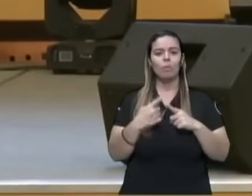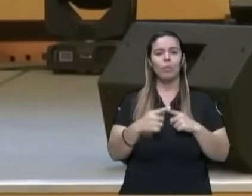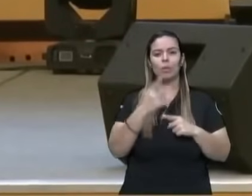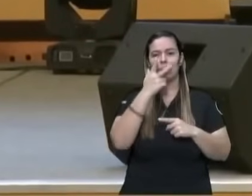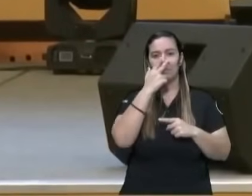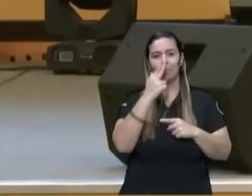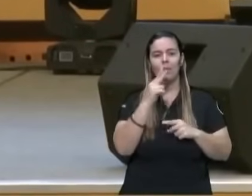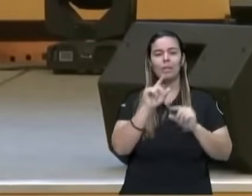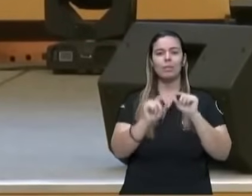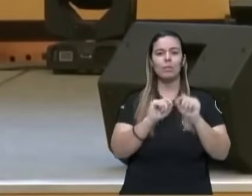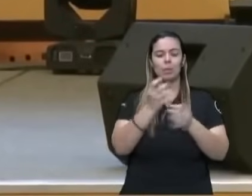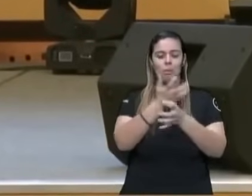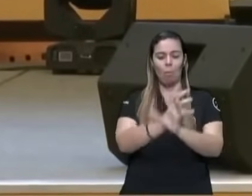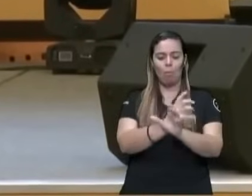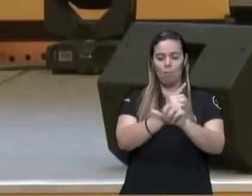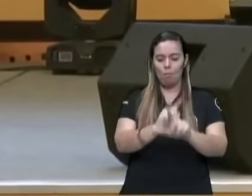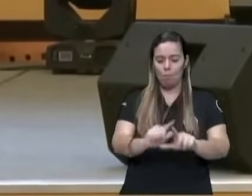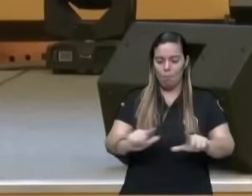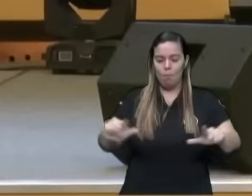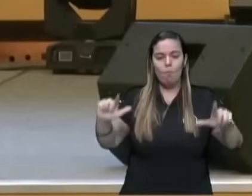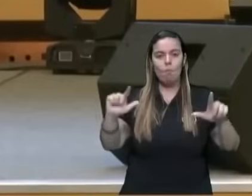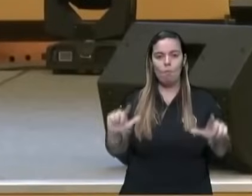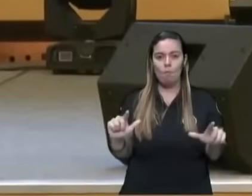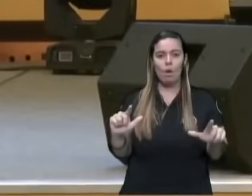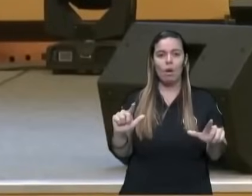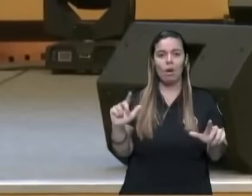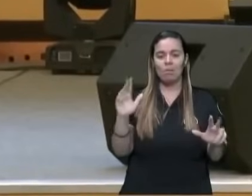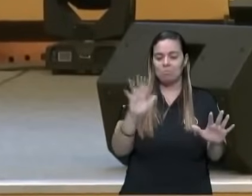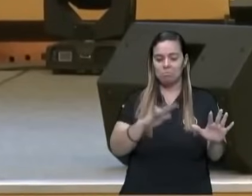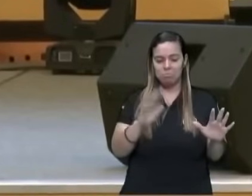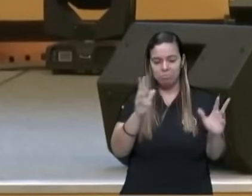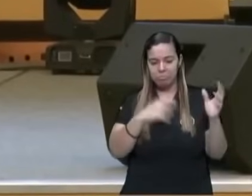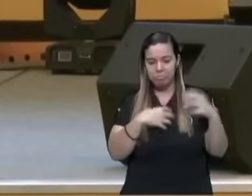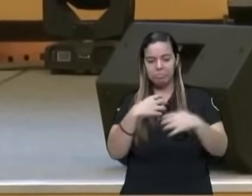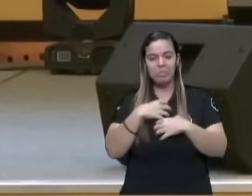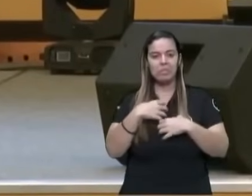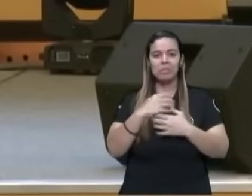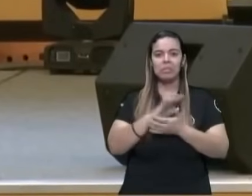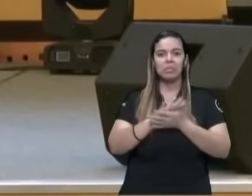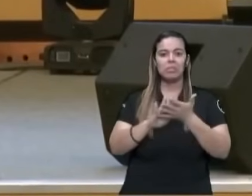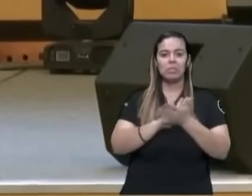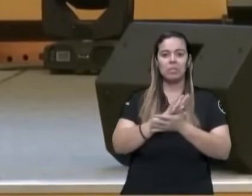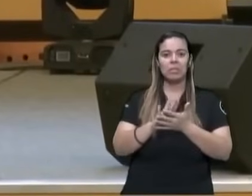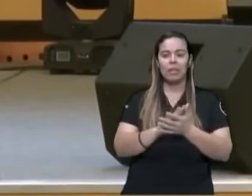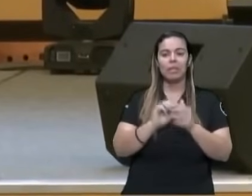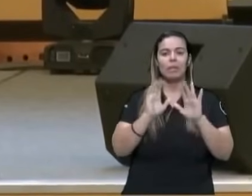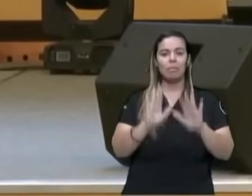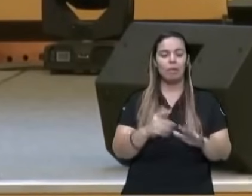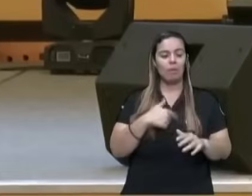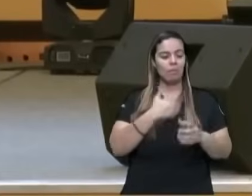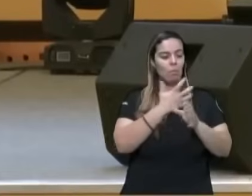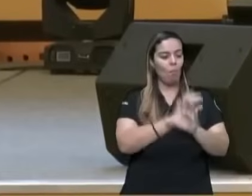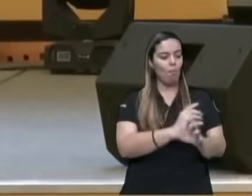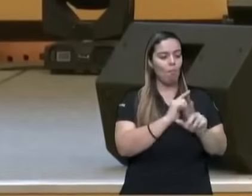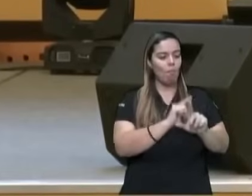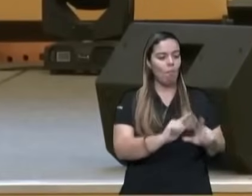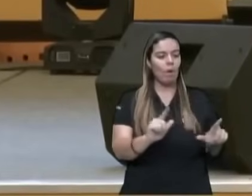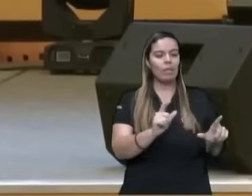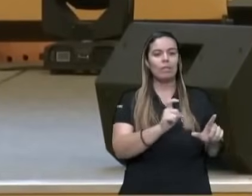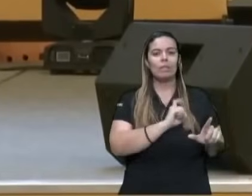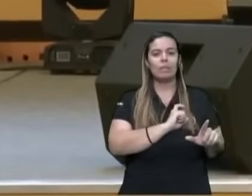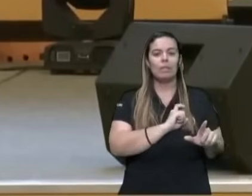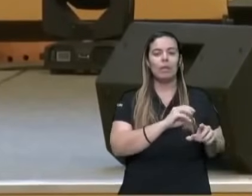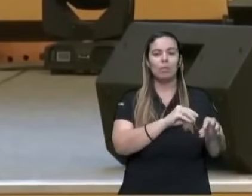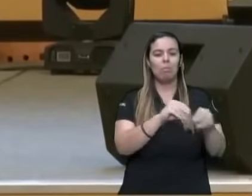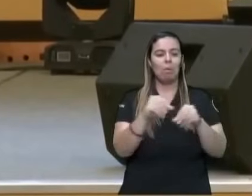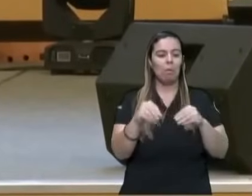a tamargueira no deserto, não sentirá quando vem o bem, antes morará nos lugares secos do deserto, na terra